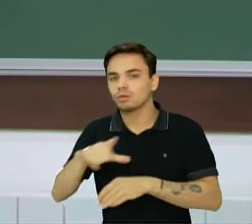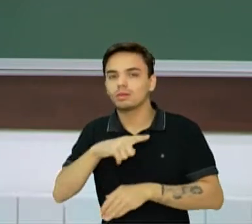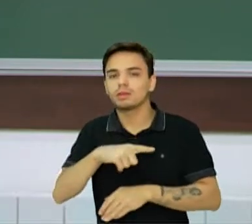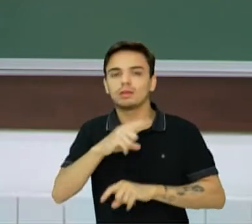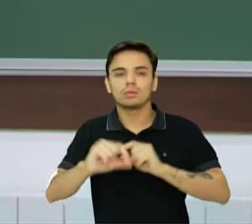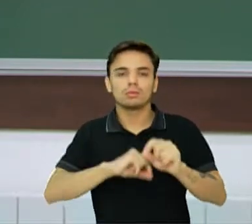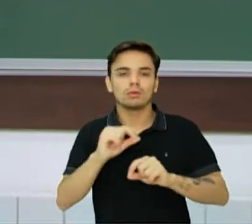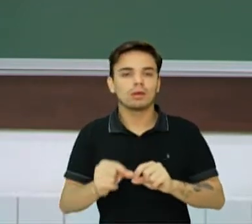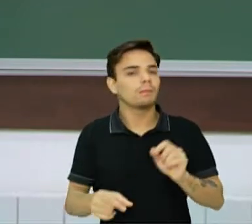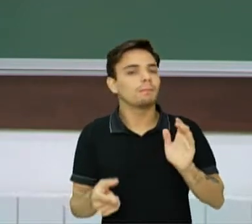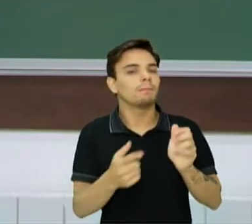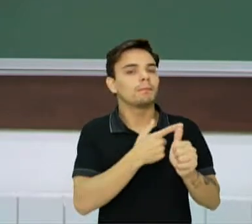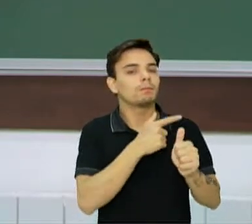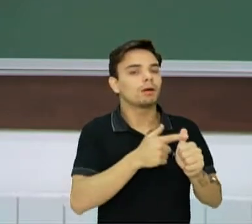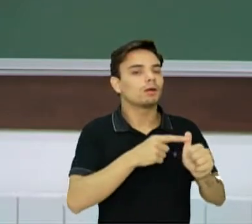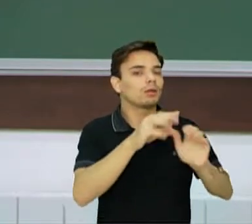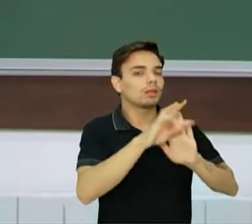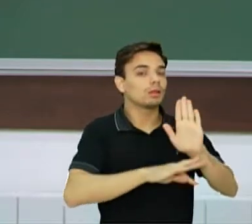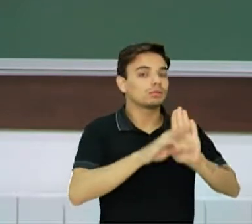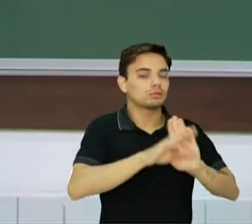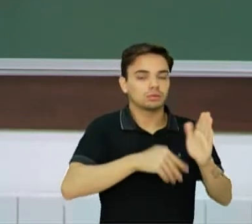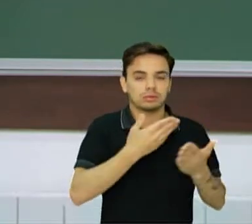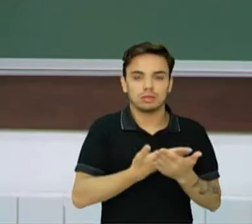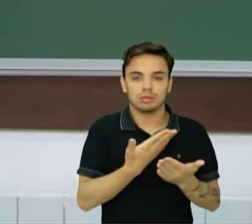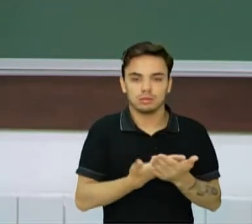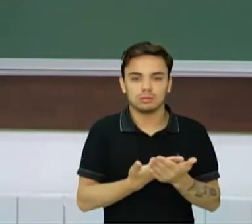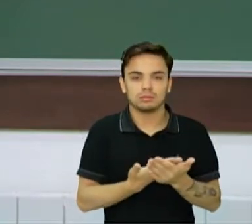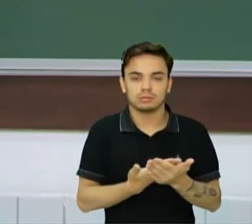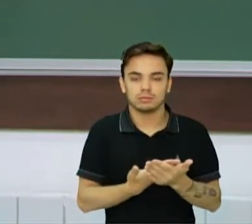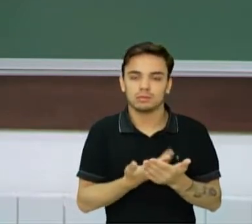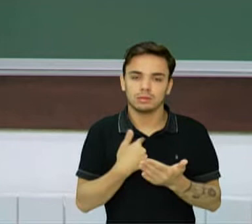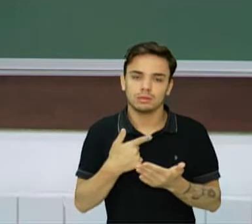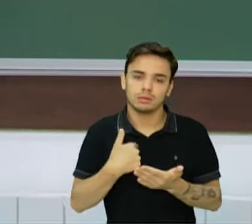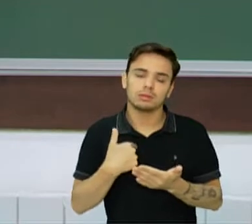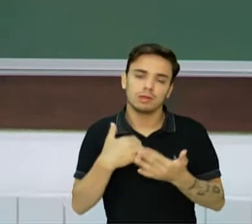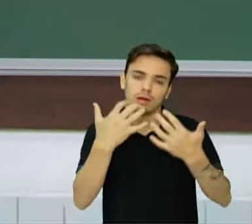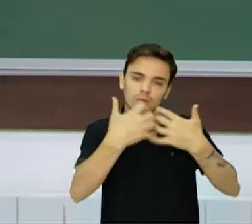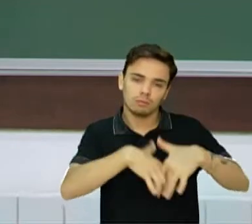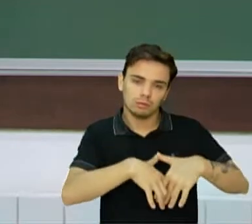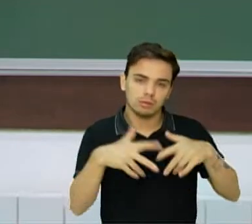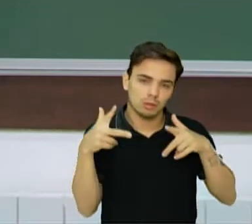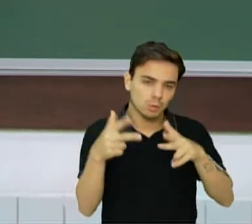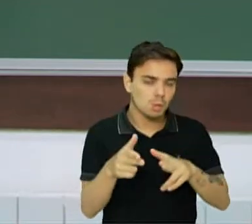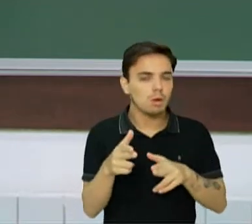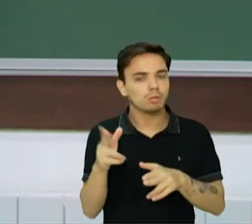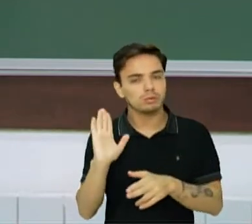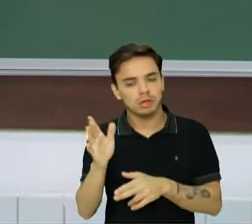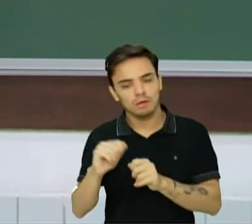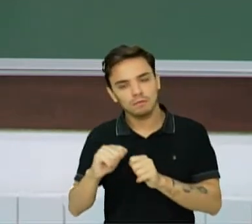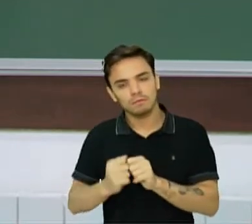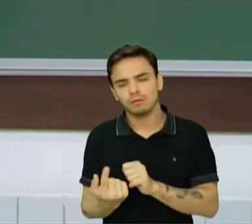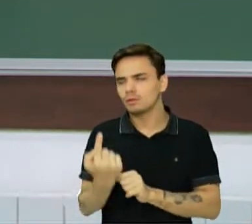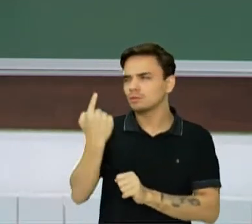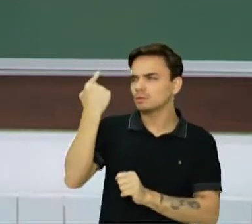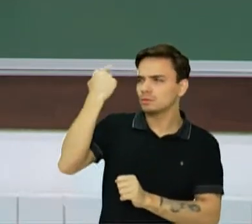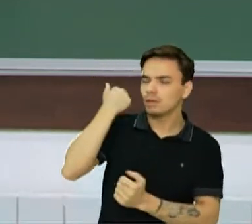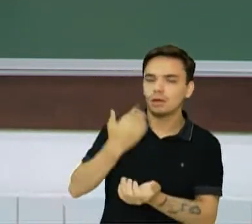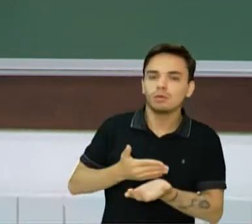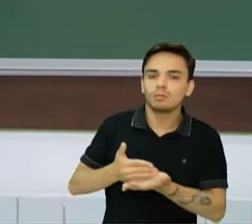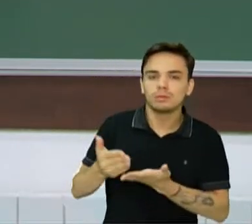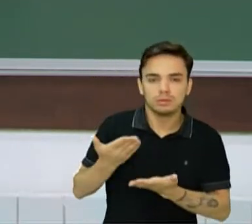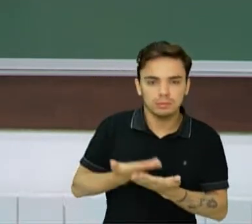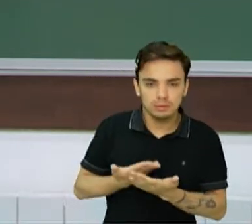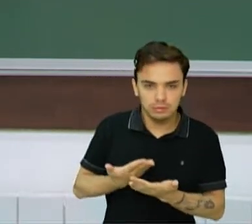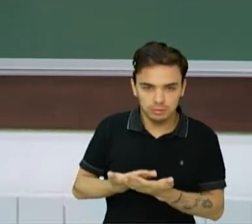aparecer o nosso primeiro texto da nossa aula, tá ok? E o esquema é justamente aquele que nós estamos acostumados a fazer desde que nós começamos as